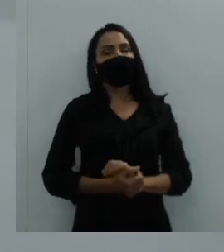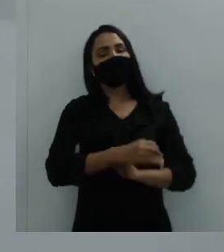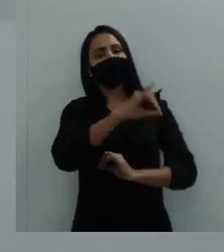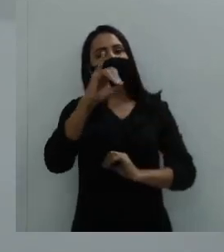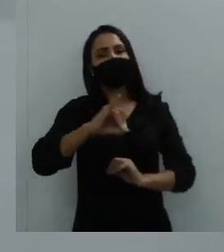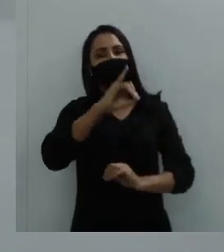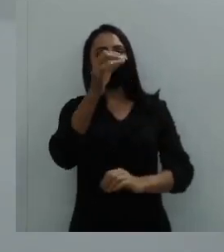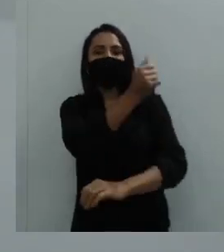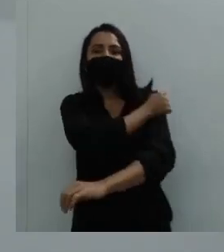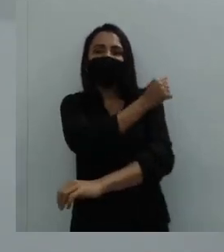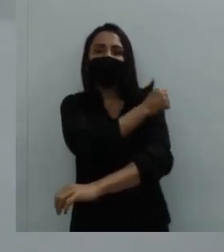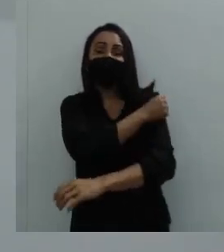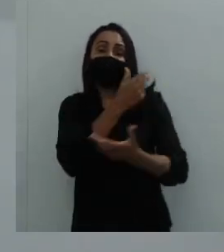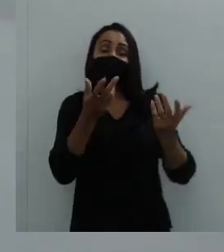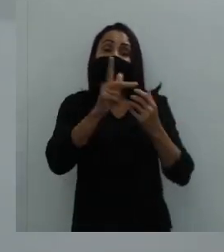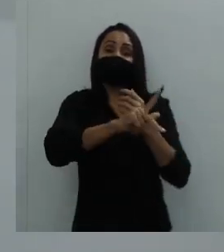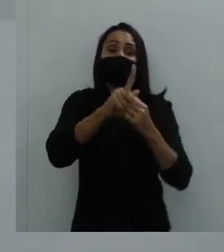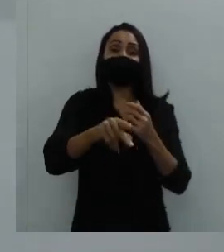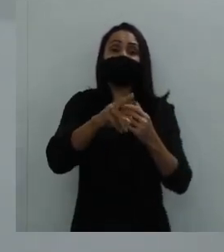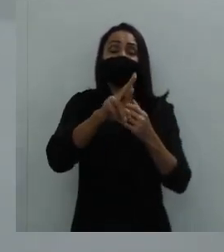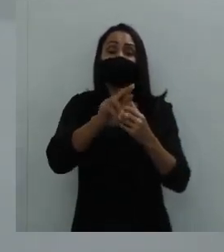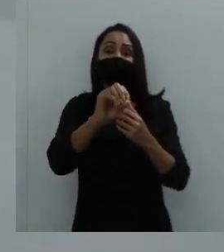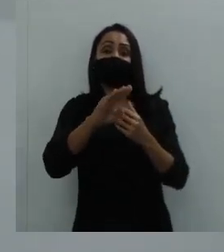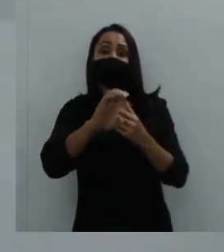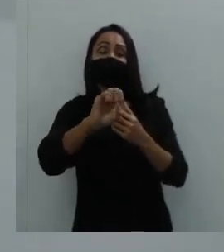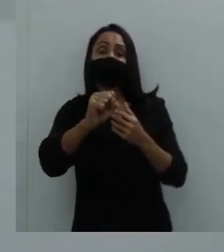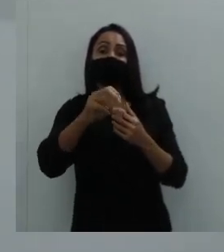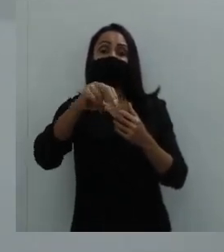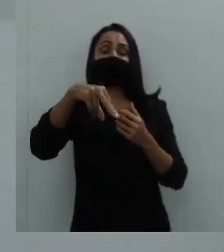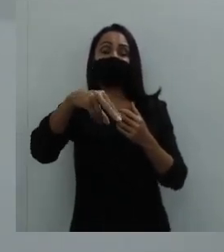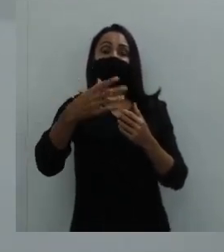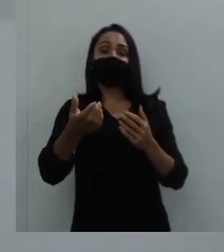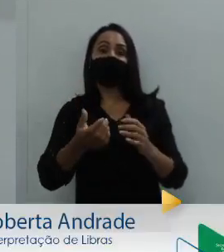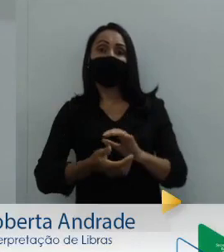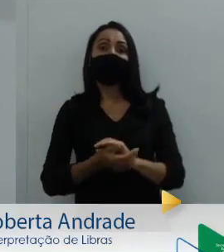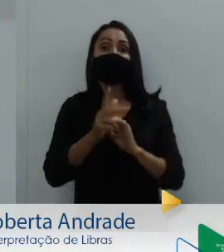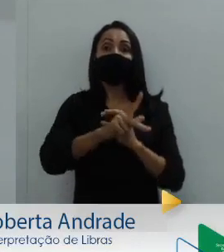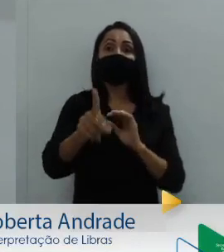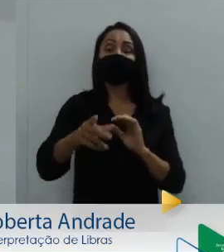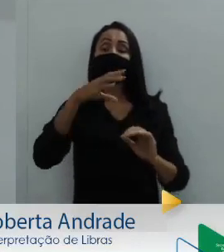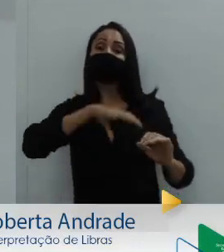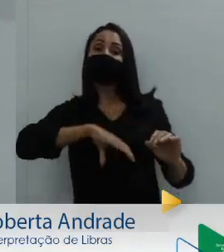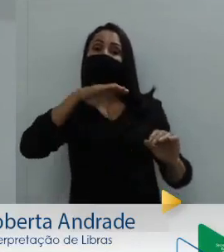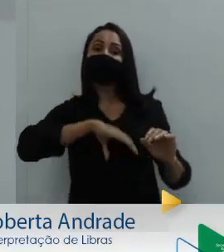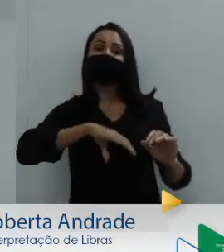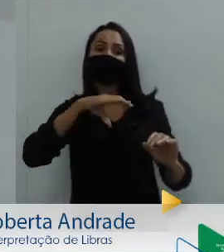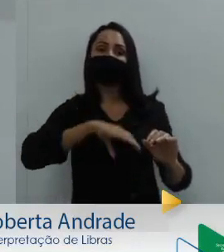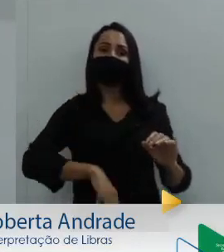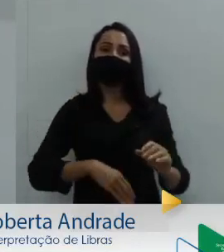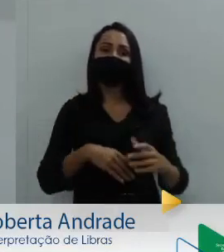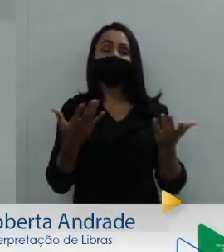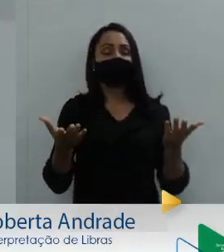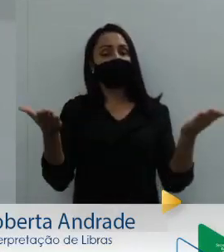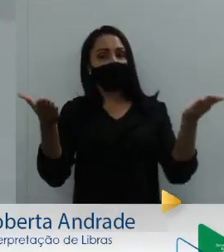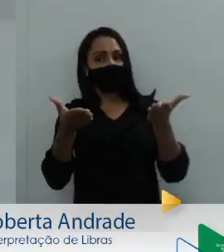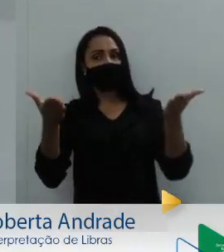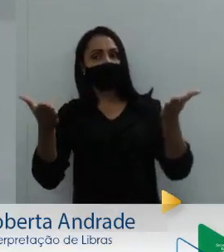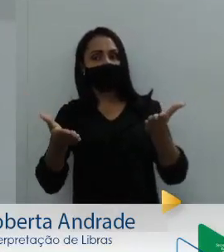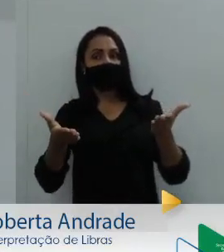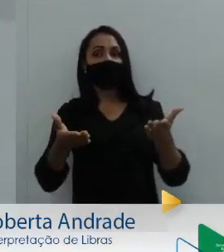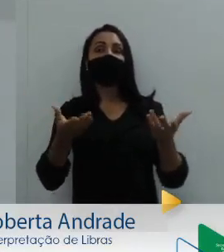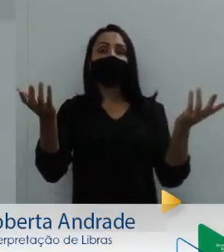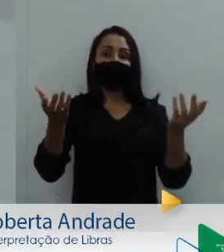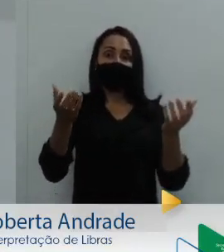Olá, estudantes! Eu sou o professor Robson Anselmo Tavares, professor de língua portuguesa, e hoje falo